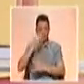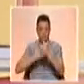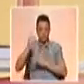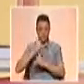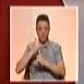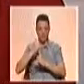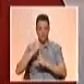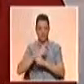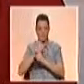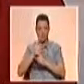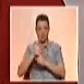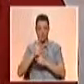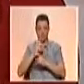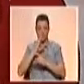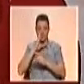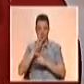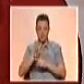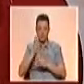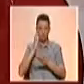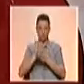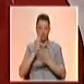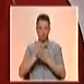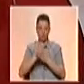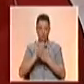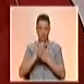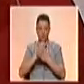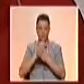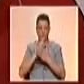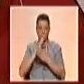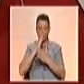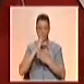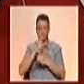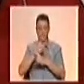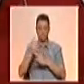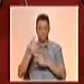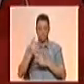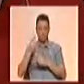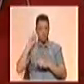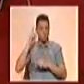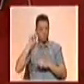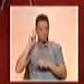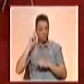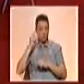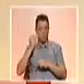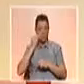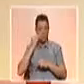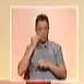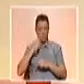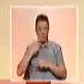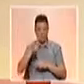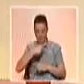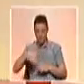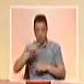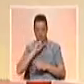fundos. Porquê que são importantes? Qual é o papel que elas cumprem? Porquê que são importantes? São importantes porque é o modo pelo qual nós podemos